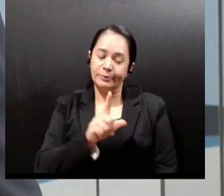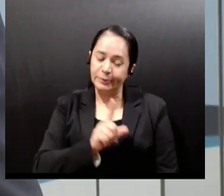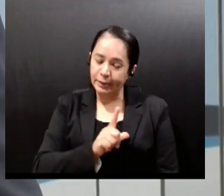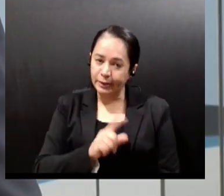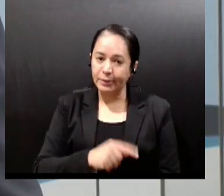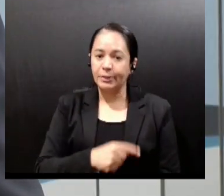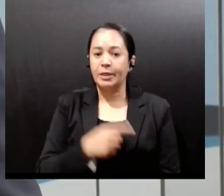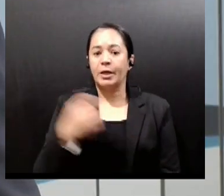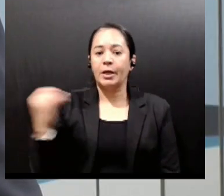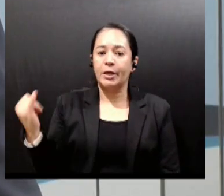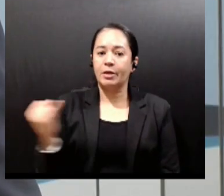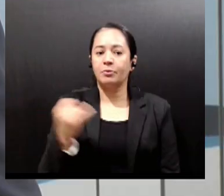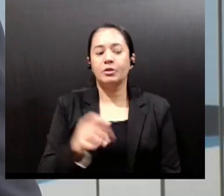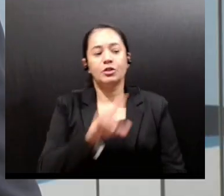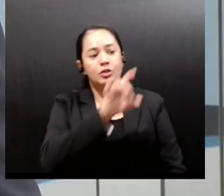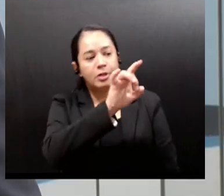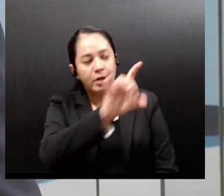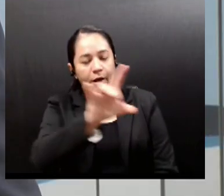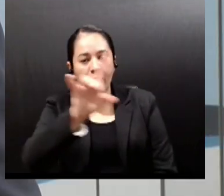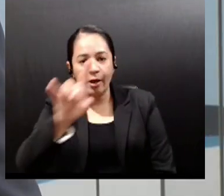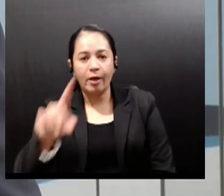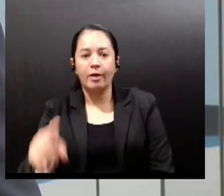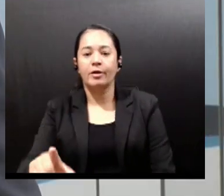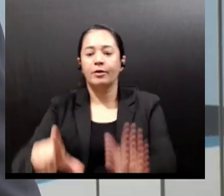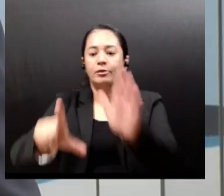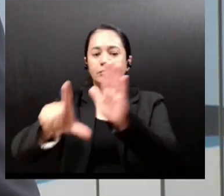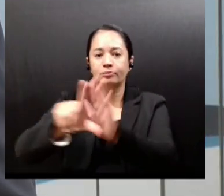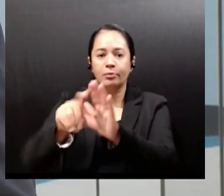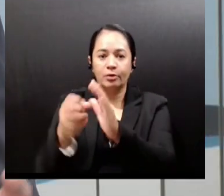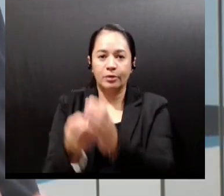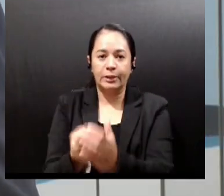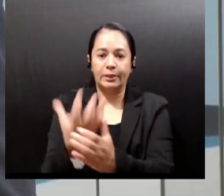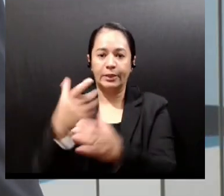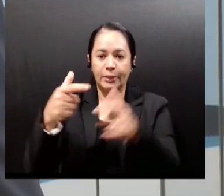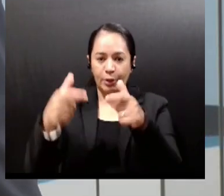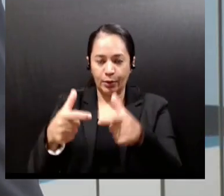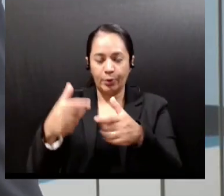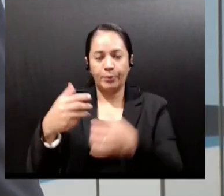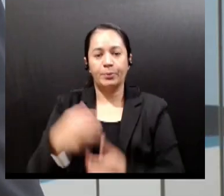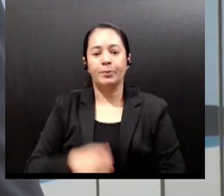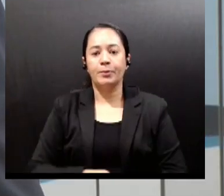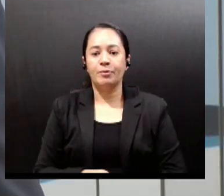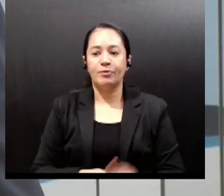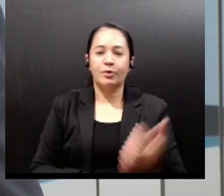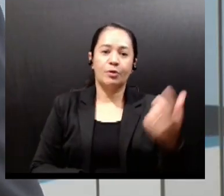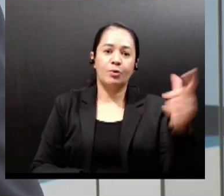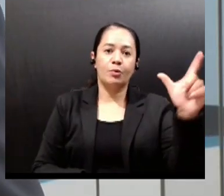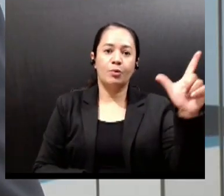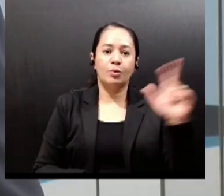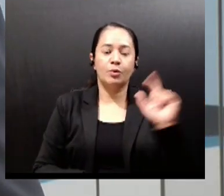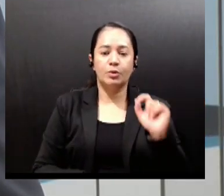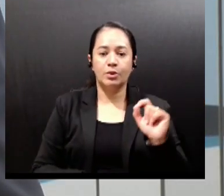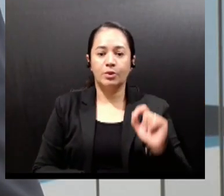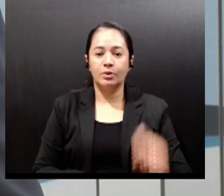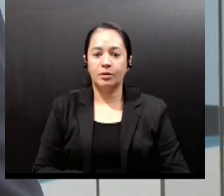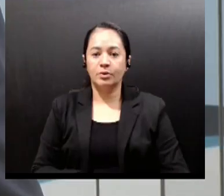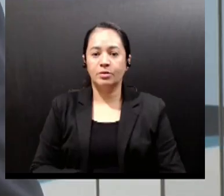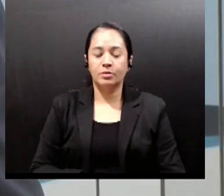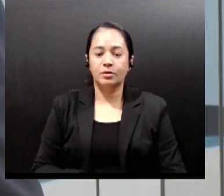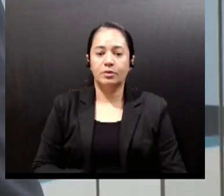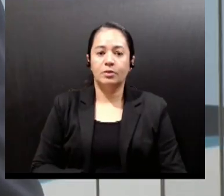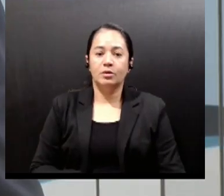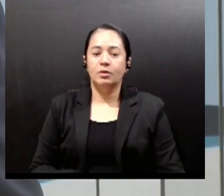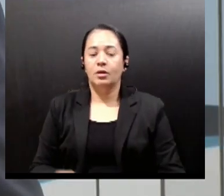faça a sua legislação local, né, municipal. O outro ponto, que aí é divergente, está